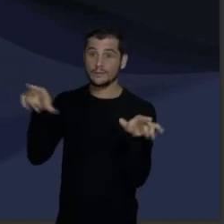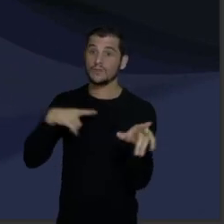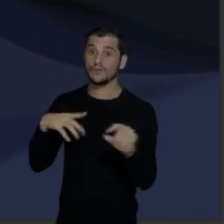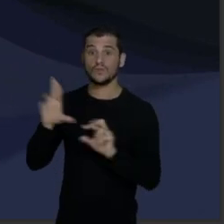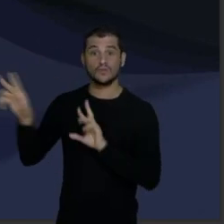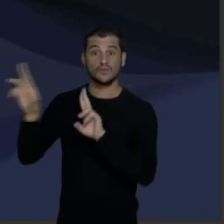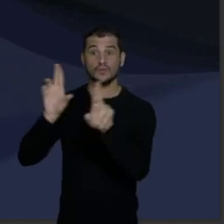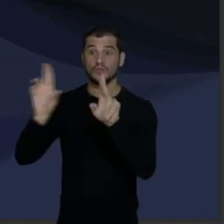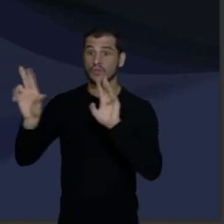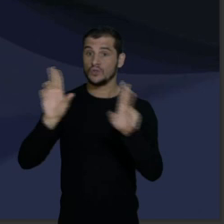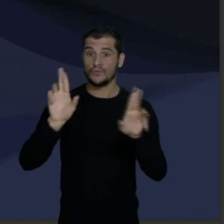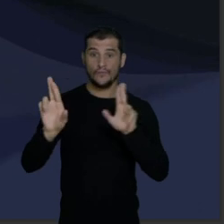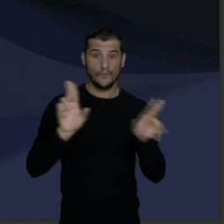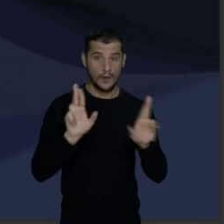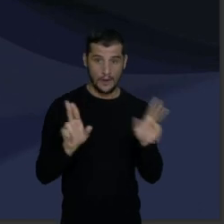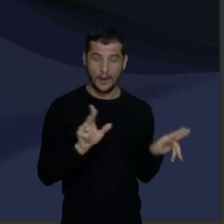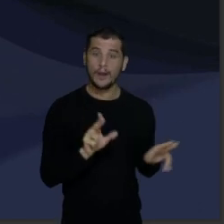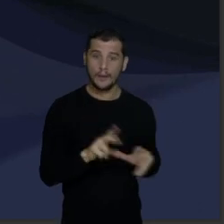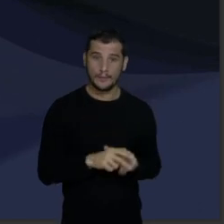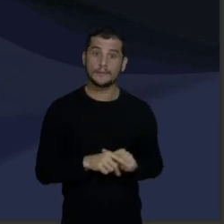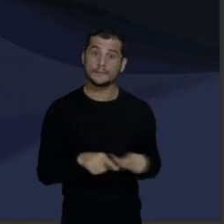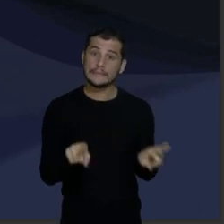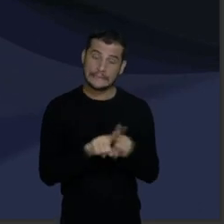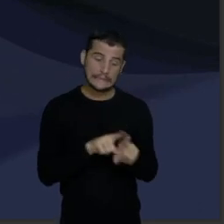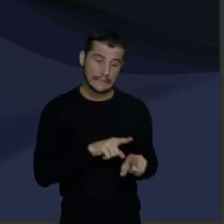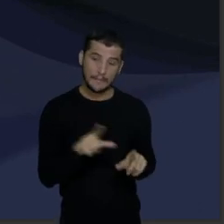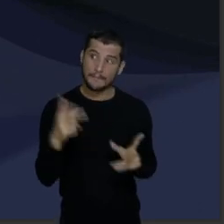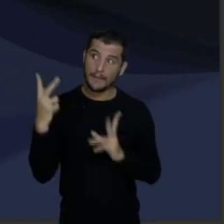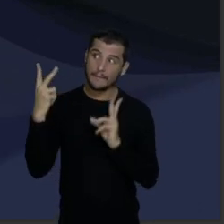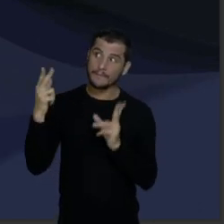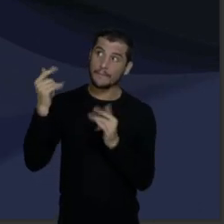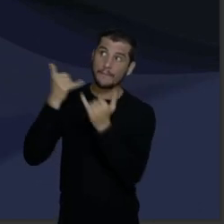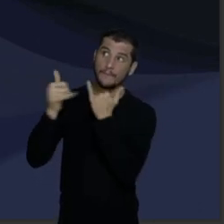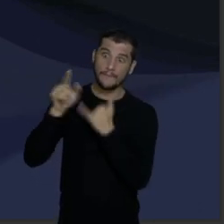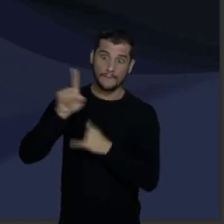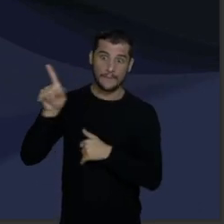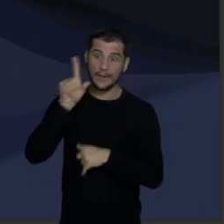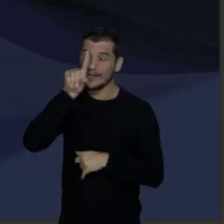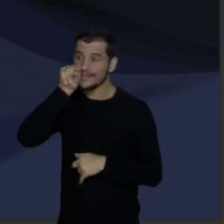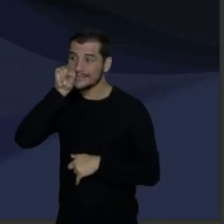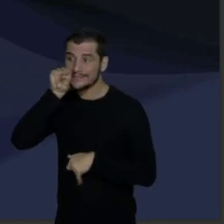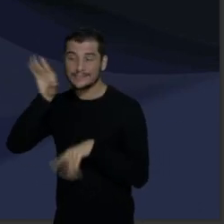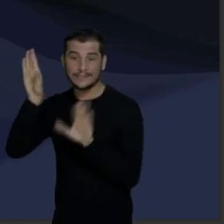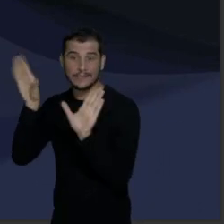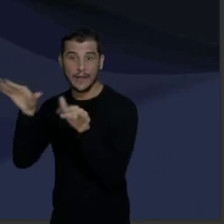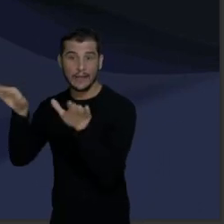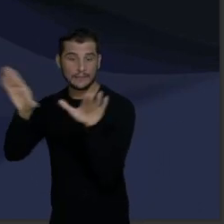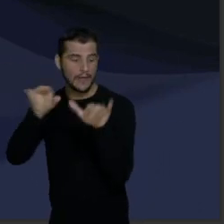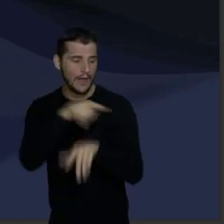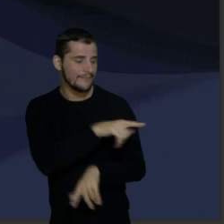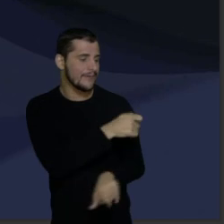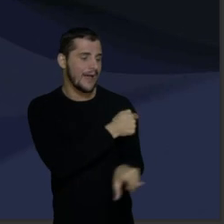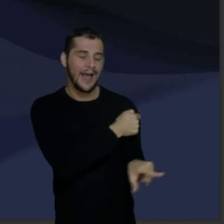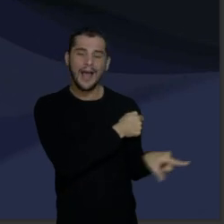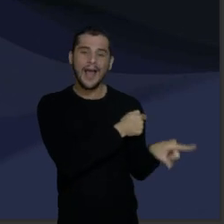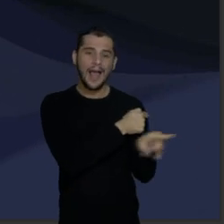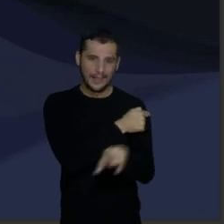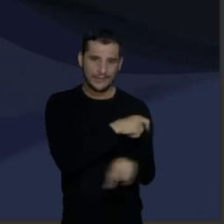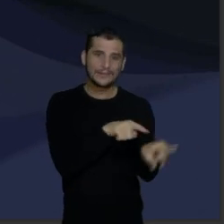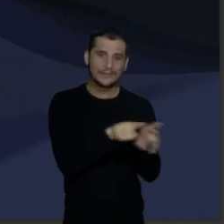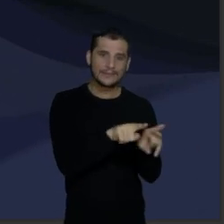como as aves todos todos os estudantes